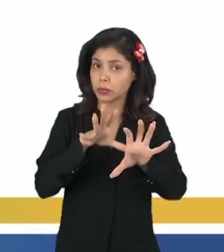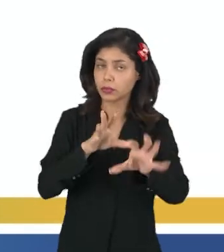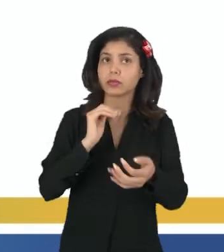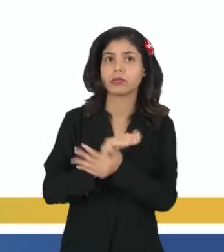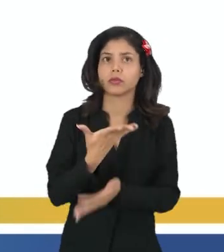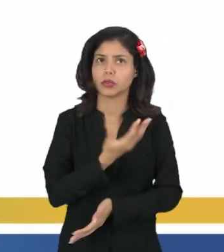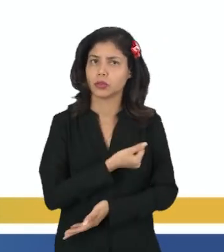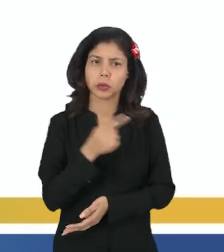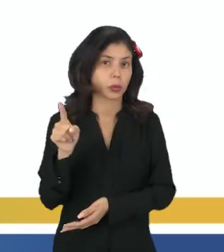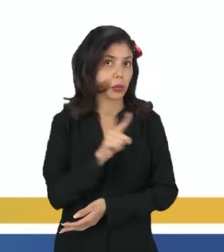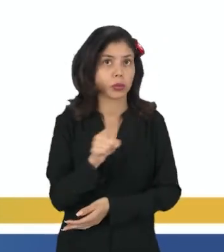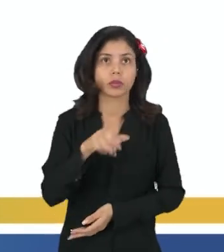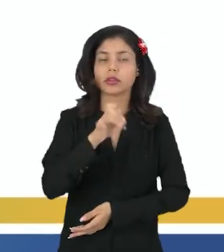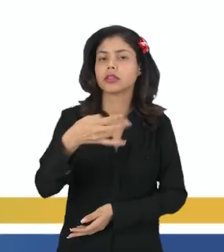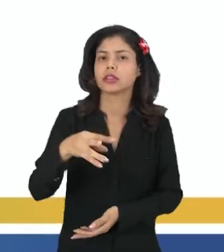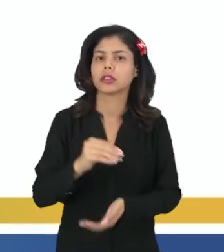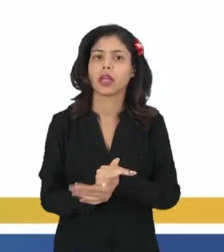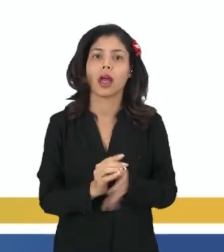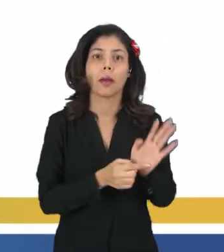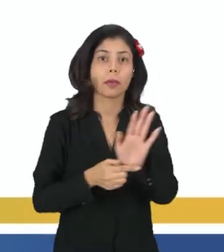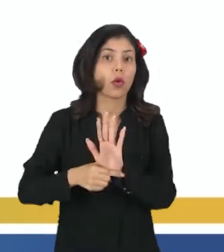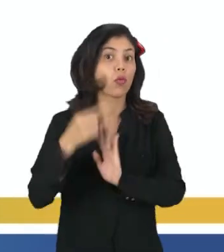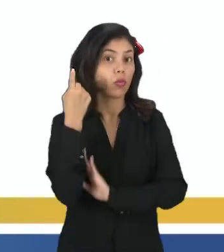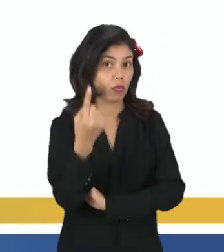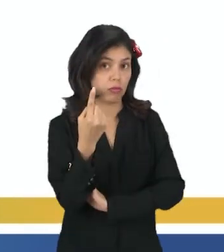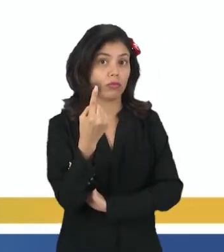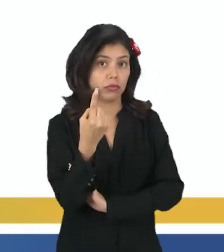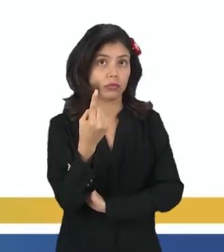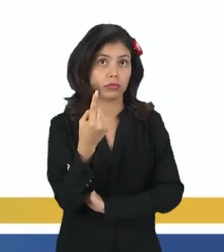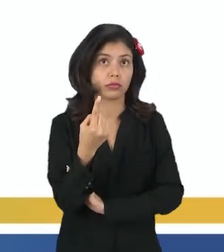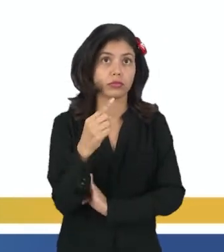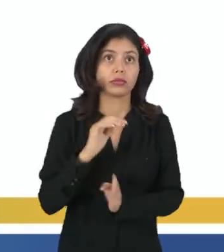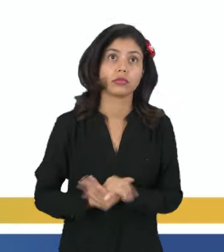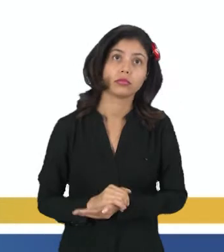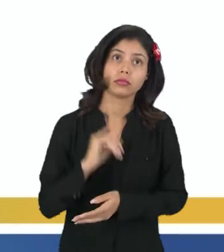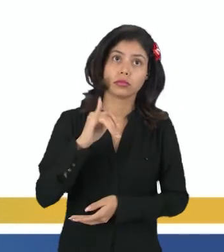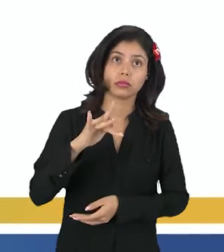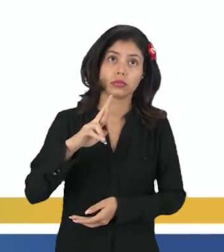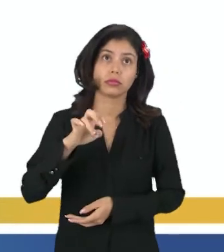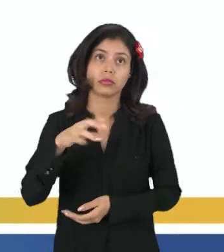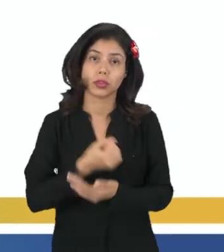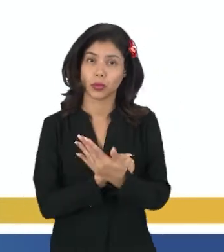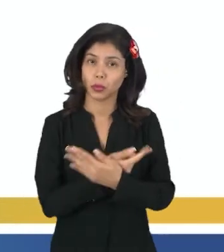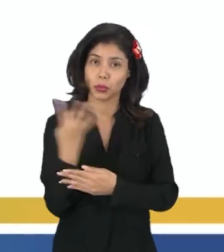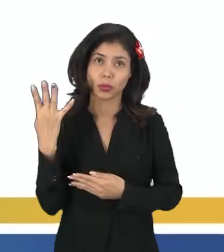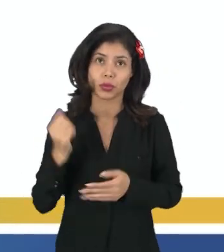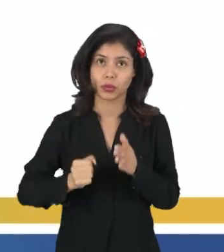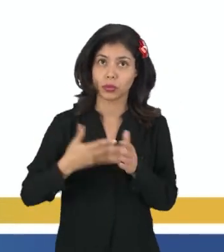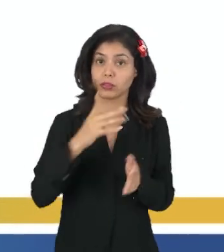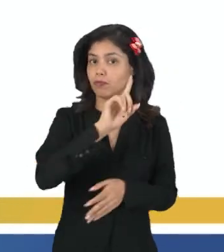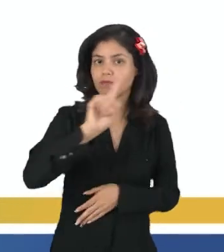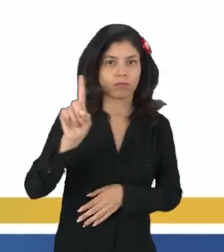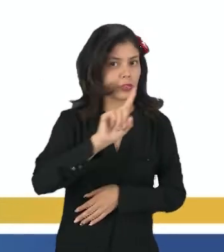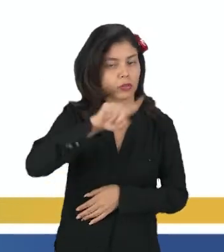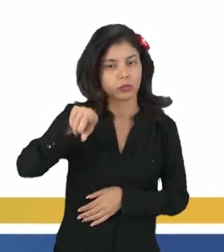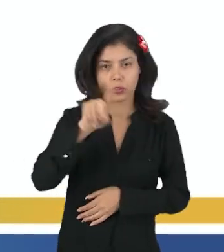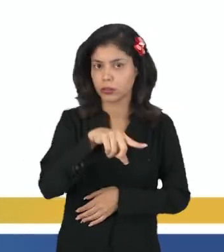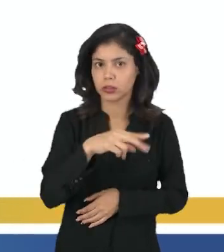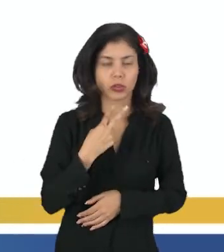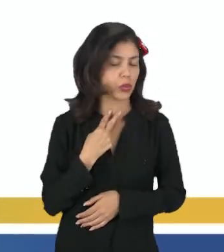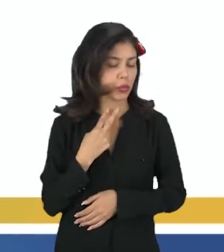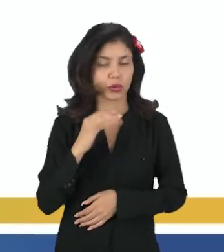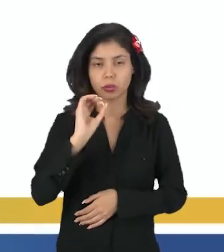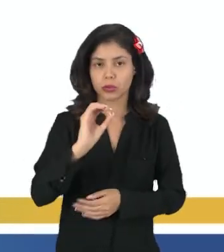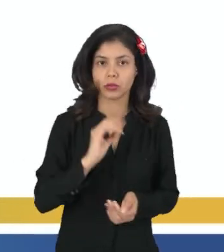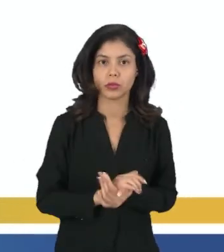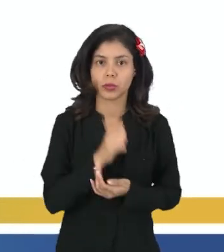os é ser mais não exatas são aqueles que apresentam um número um finitos de casa Desce mais não nos Resumindo não pode